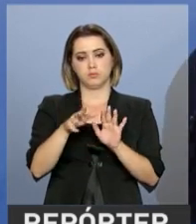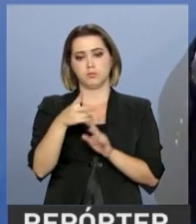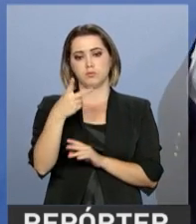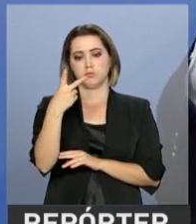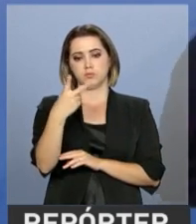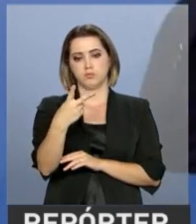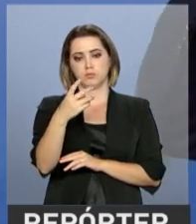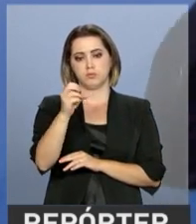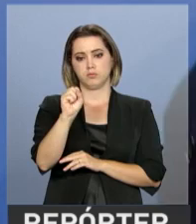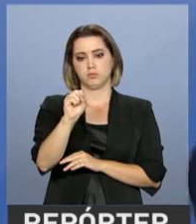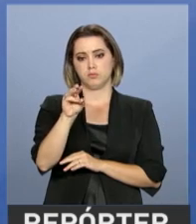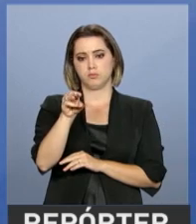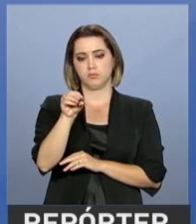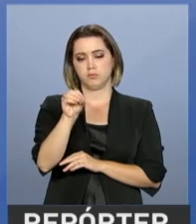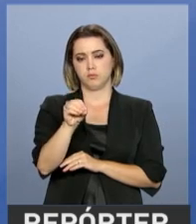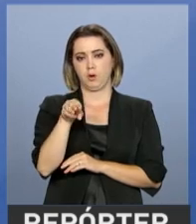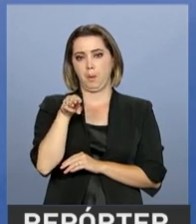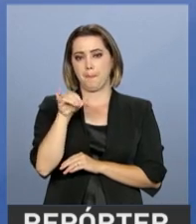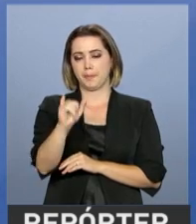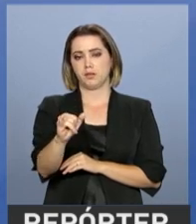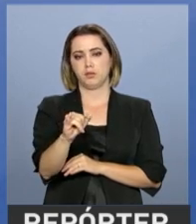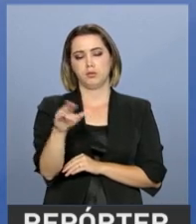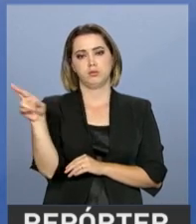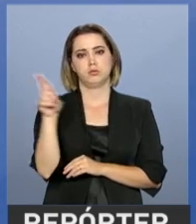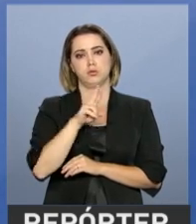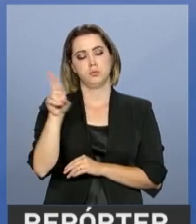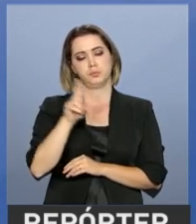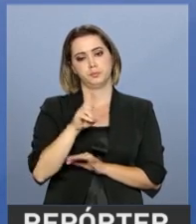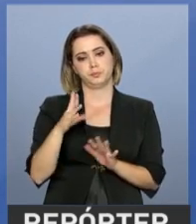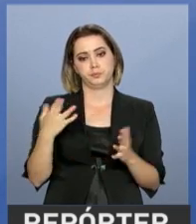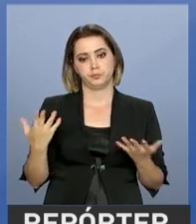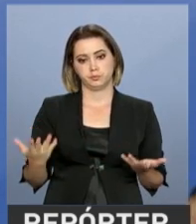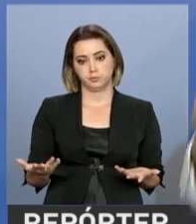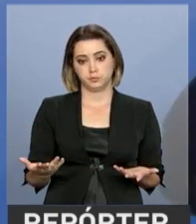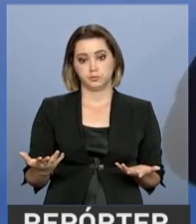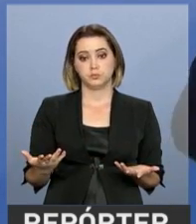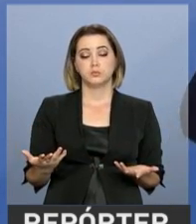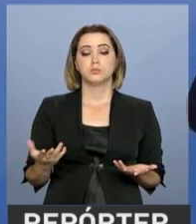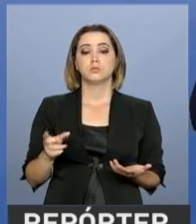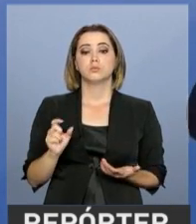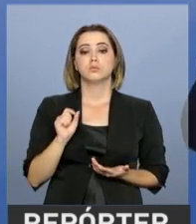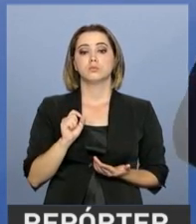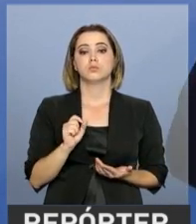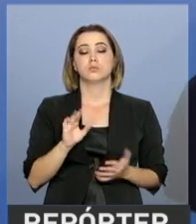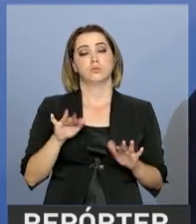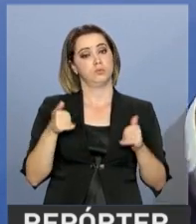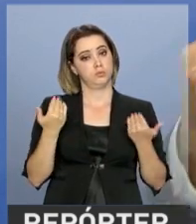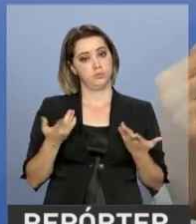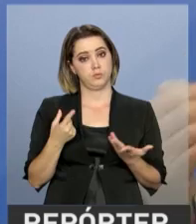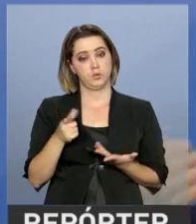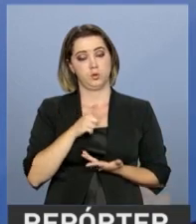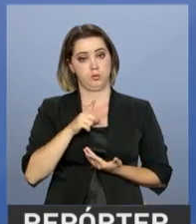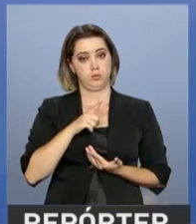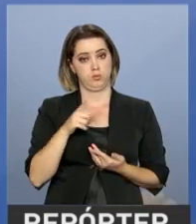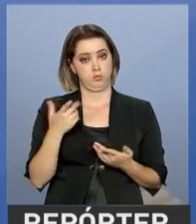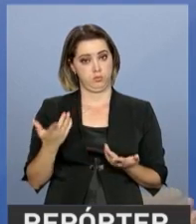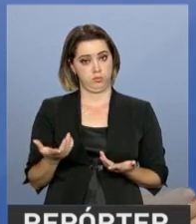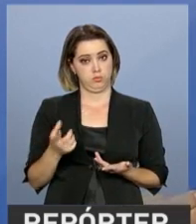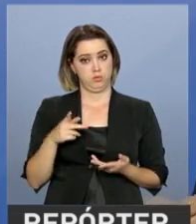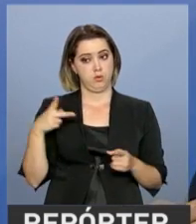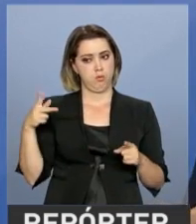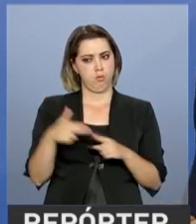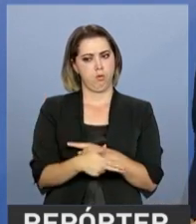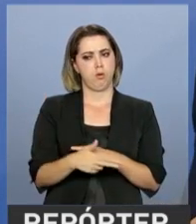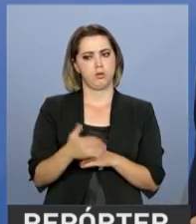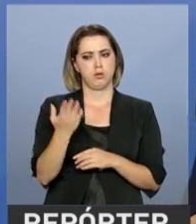de 280 bilhões deais 280 então nós estamos cortando